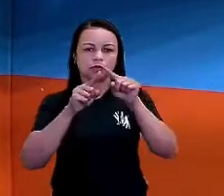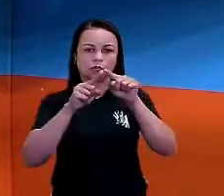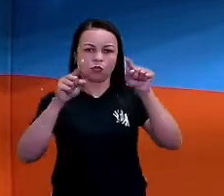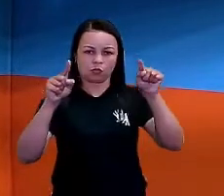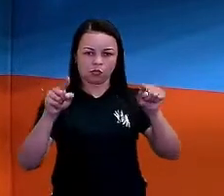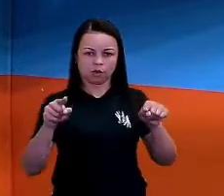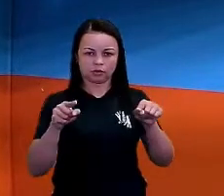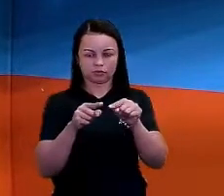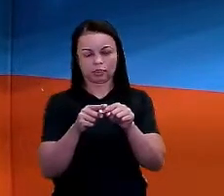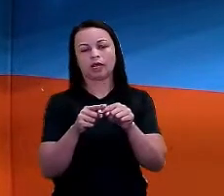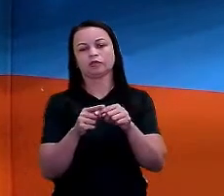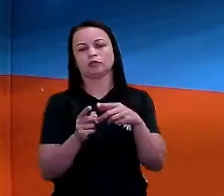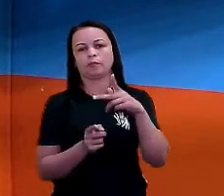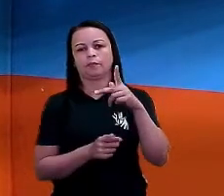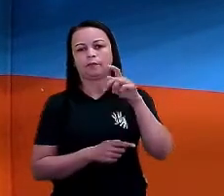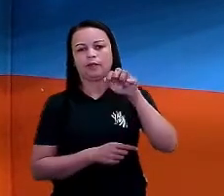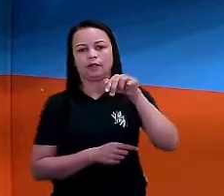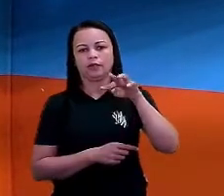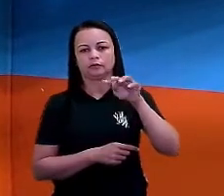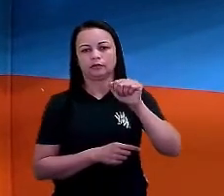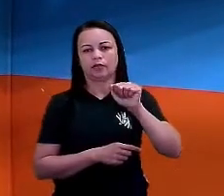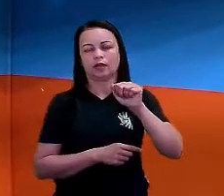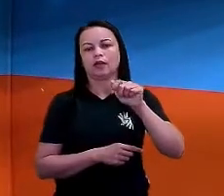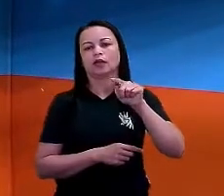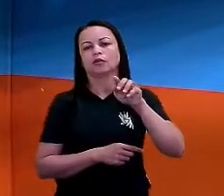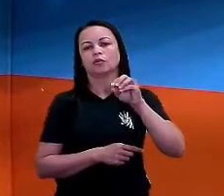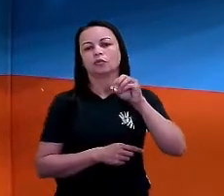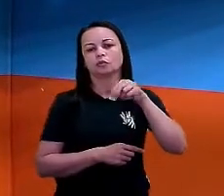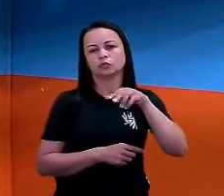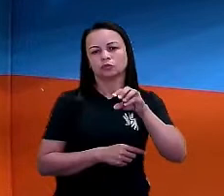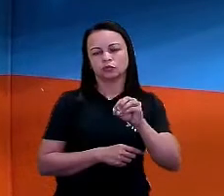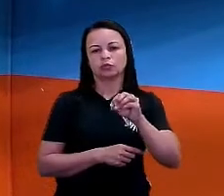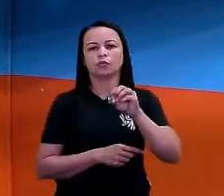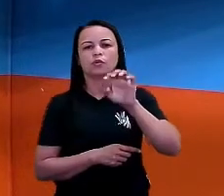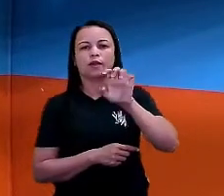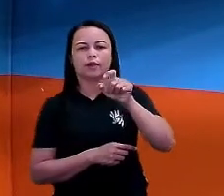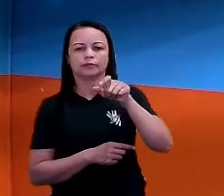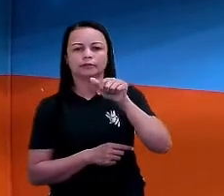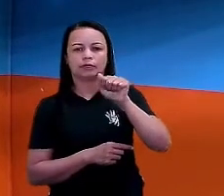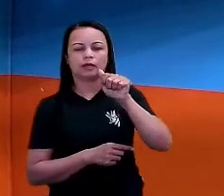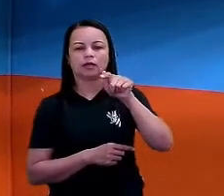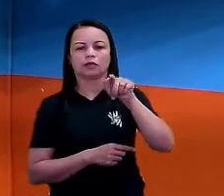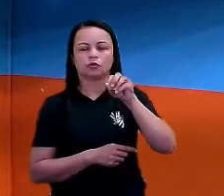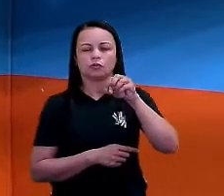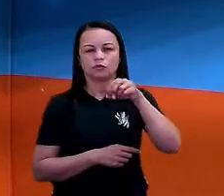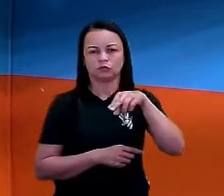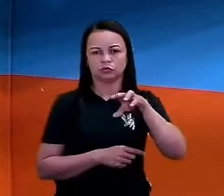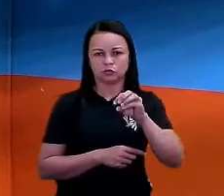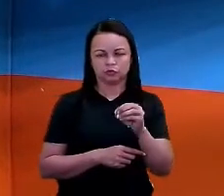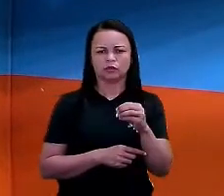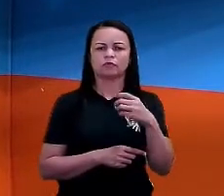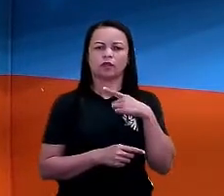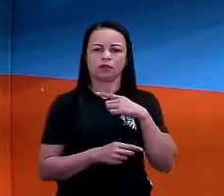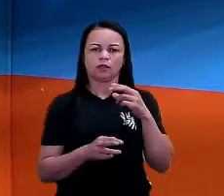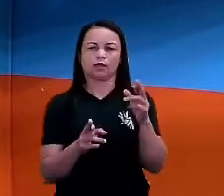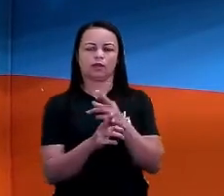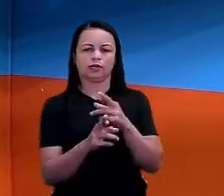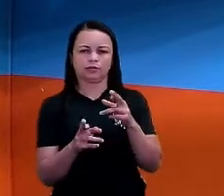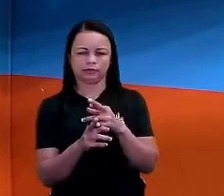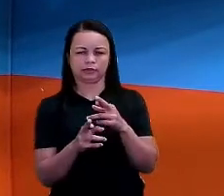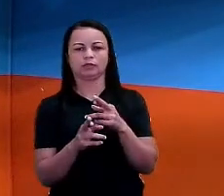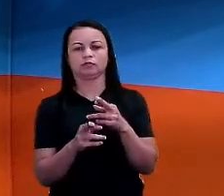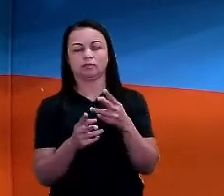O pentágono, né? O hexágono, né? Que a gente pode ver essa relação, eles vão ter